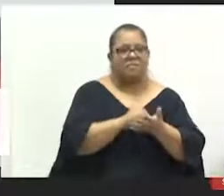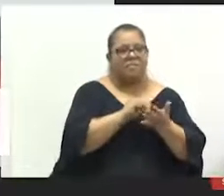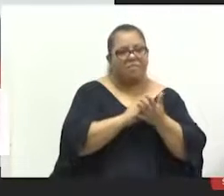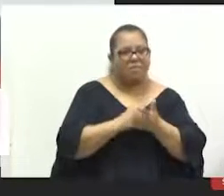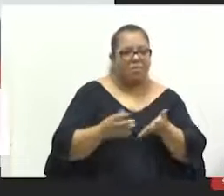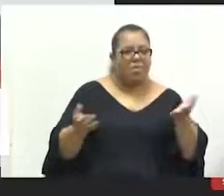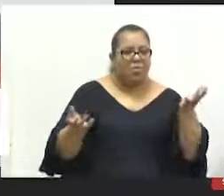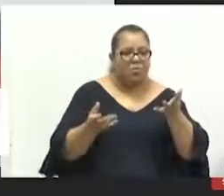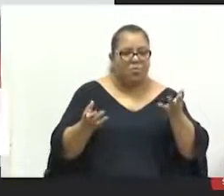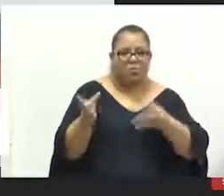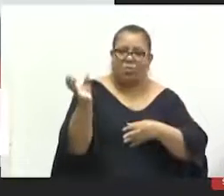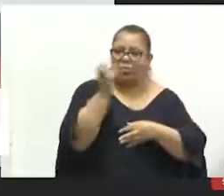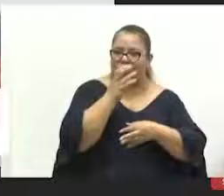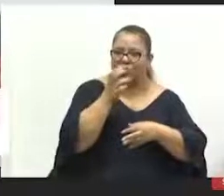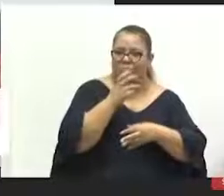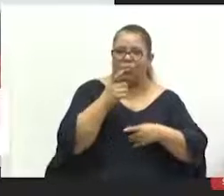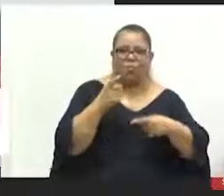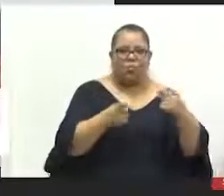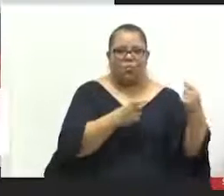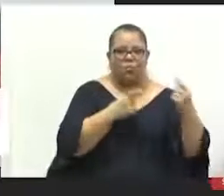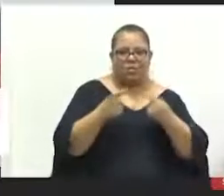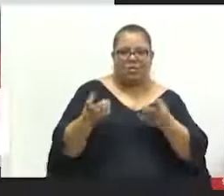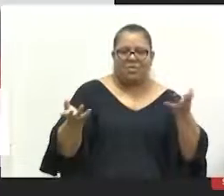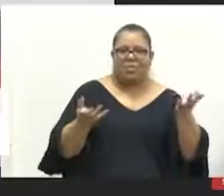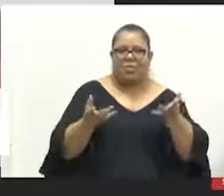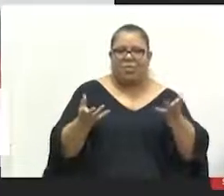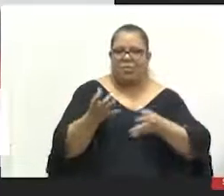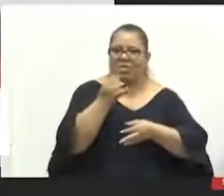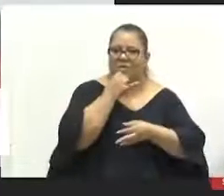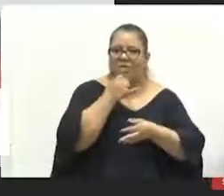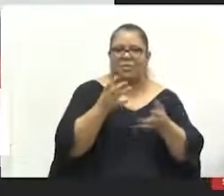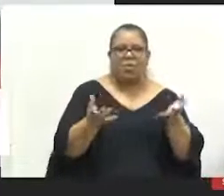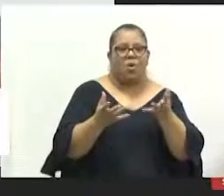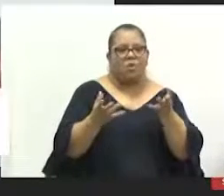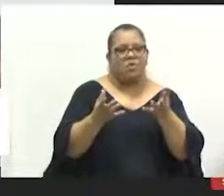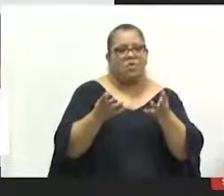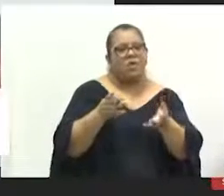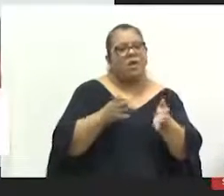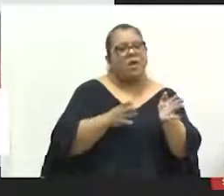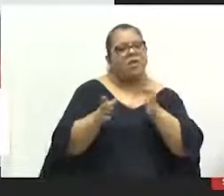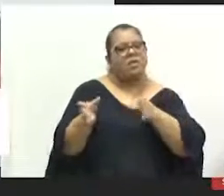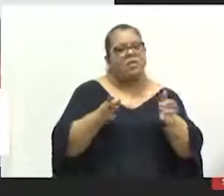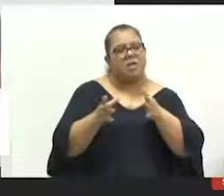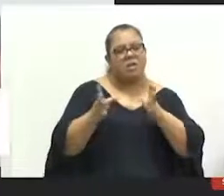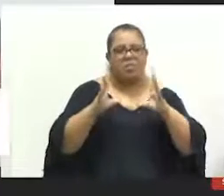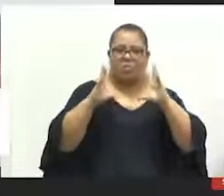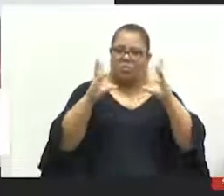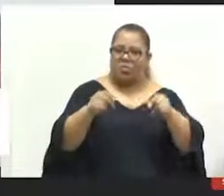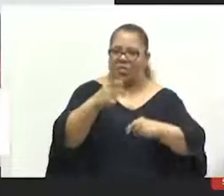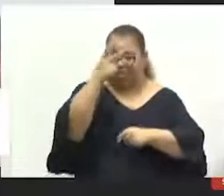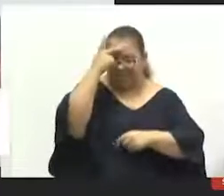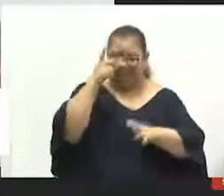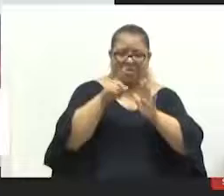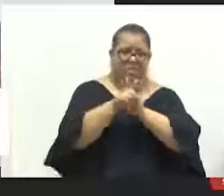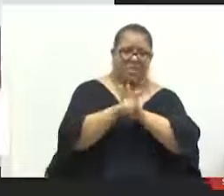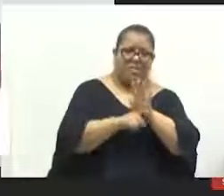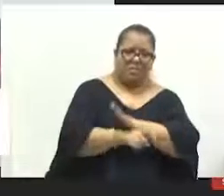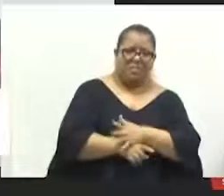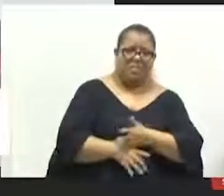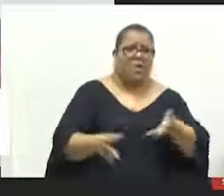Precisa urgente de uma política de redistribuição desses exames, de facilitar o acesso à população desses exames. Isso acho que é uma coisa que a